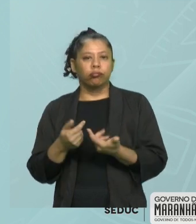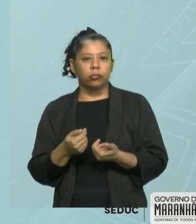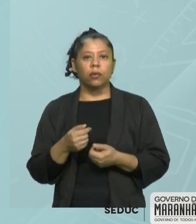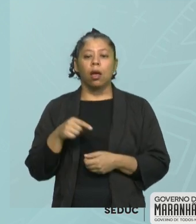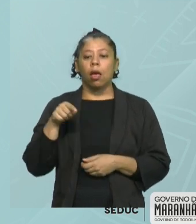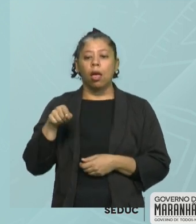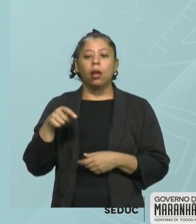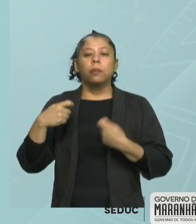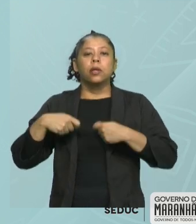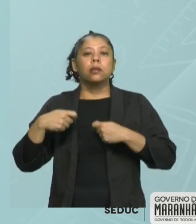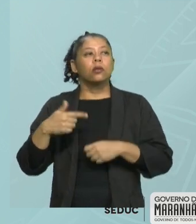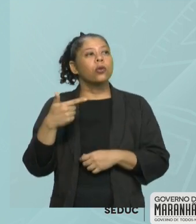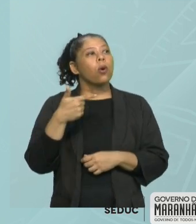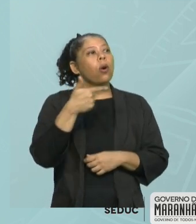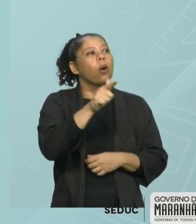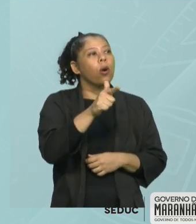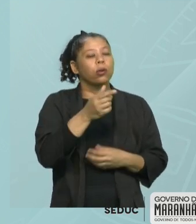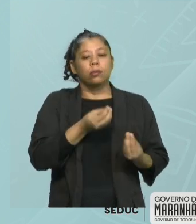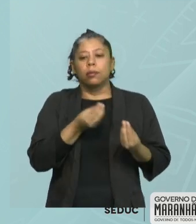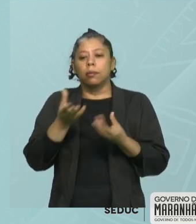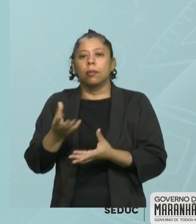para existir.